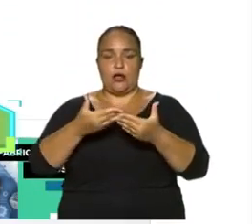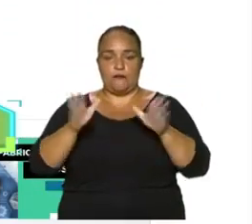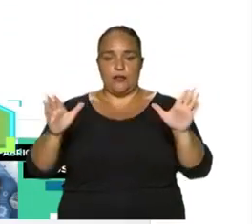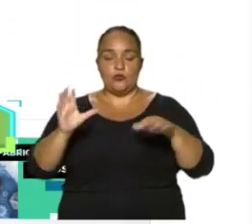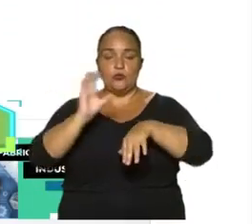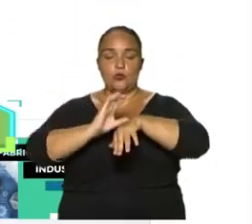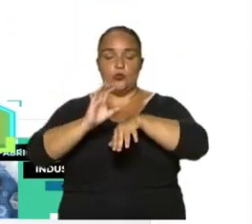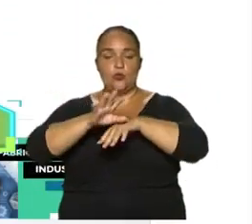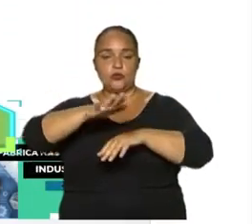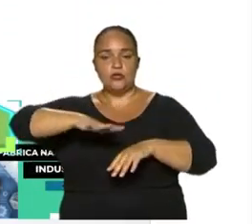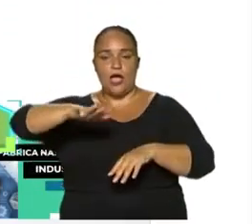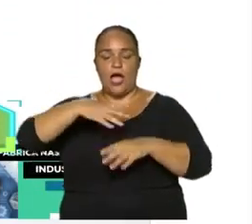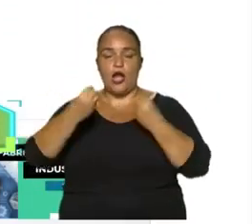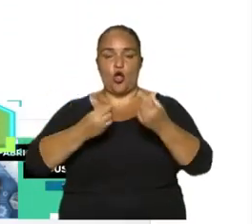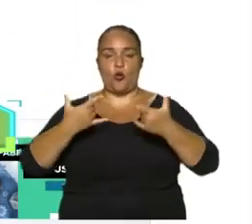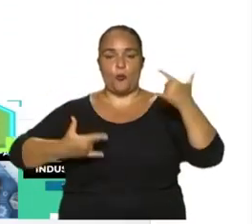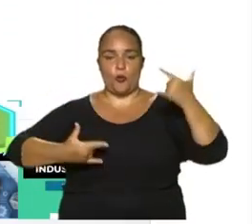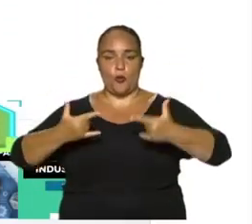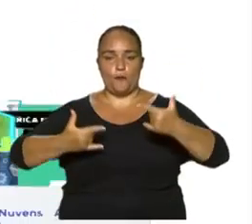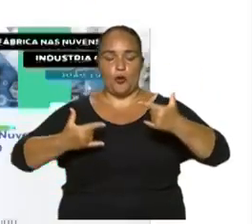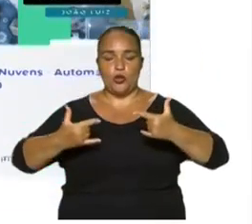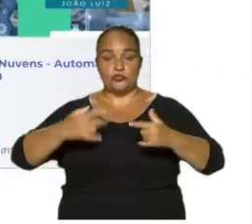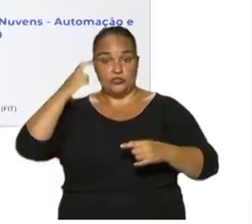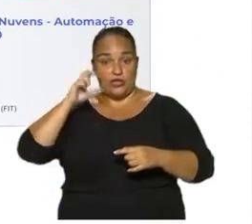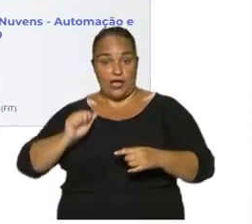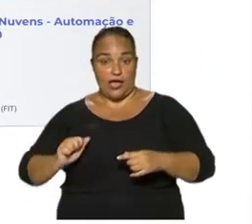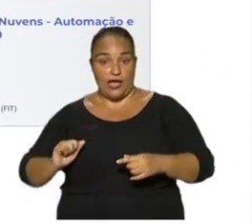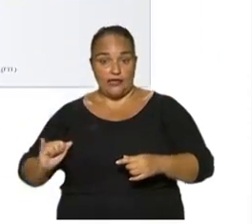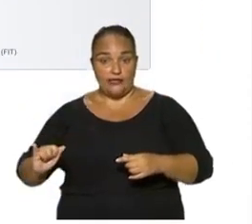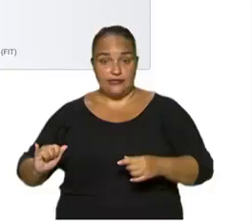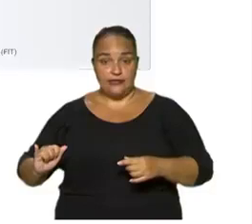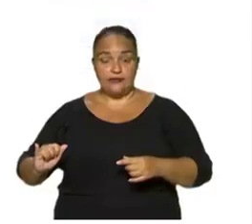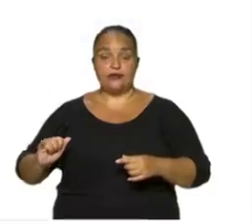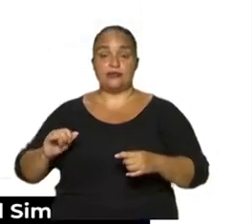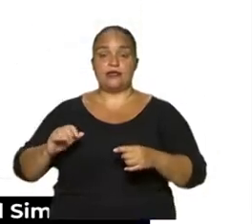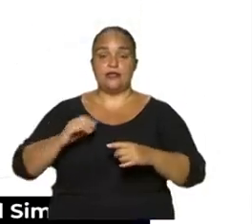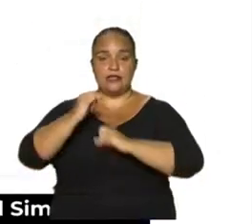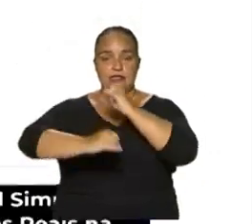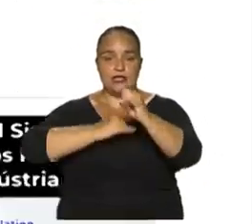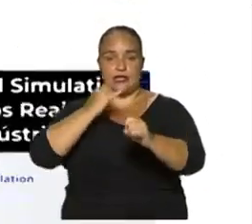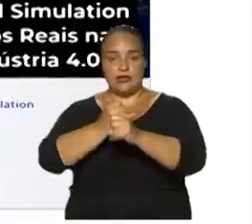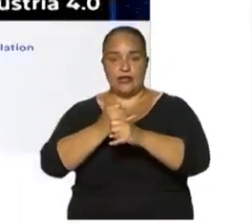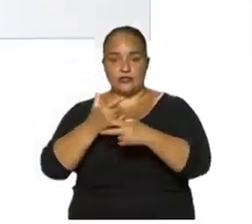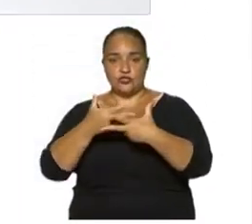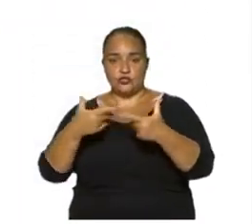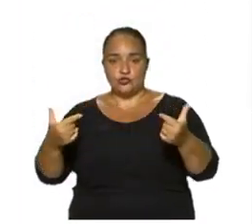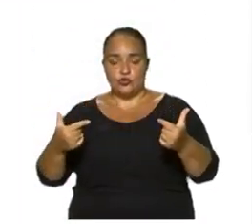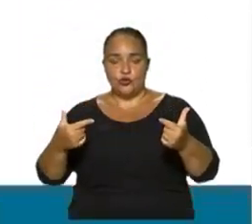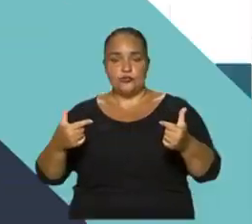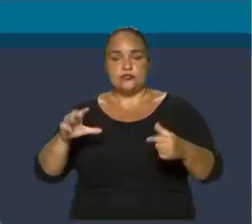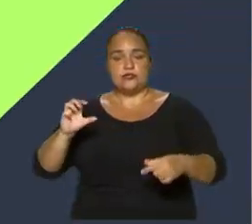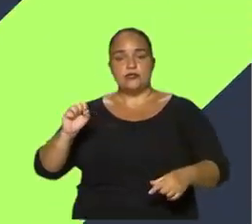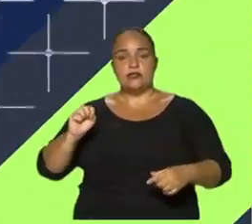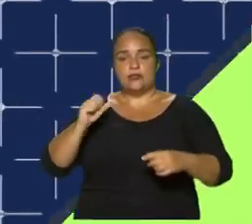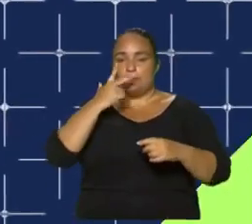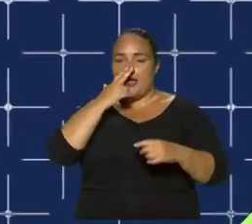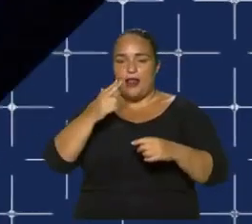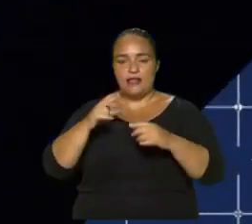cursos em áreas como robótica, inteligência artificial, internet das coisas e simulação